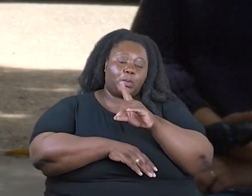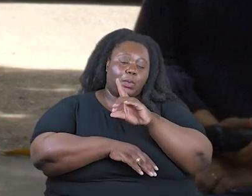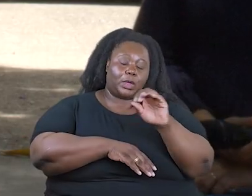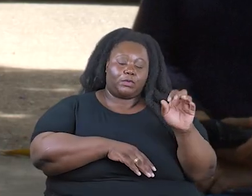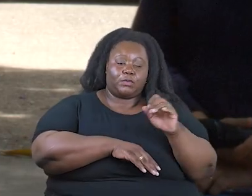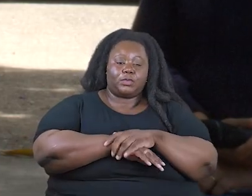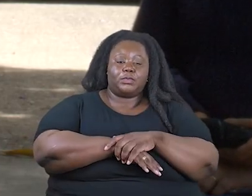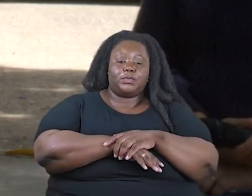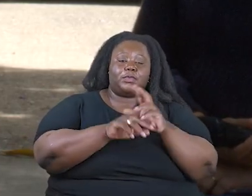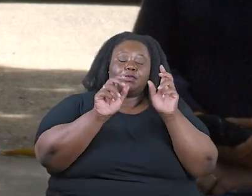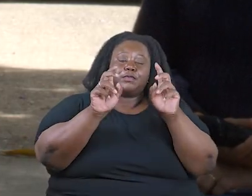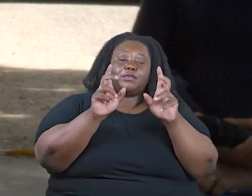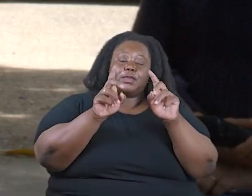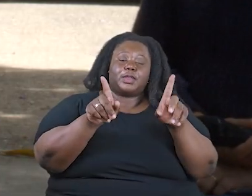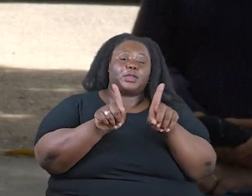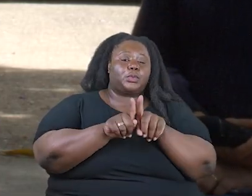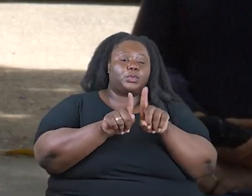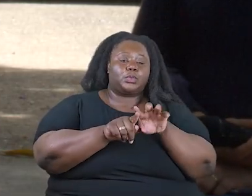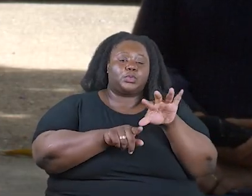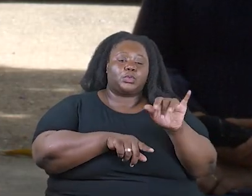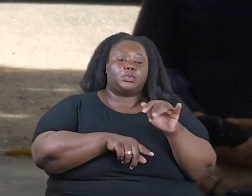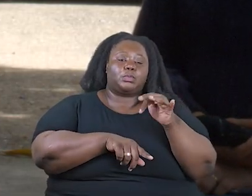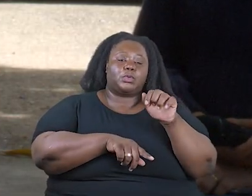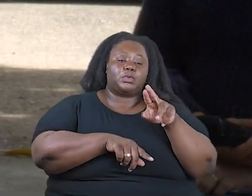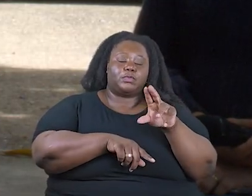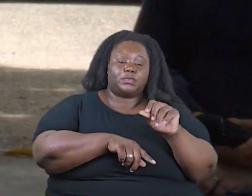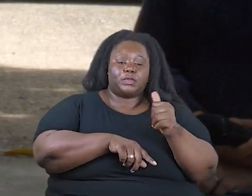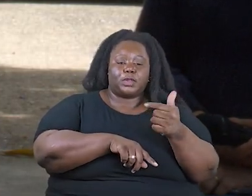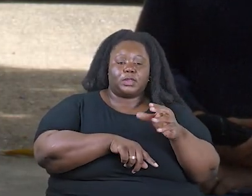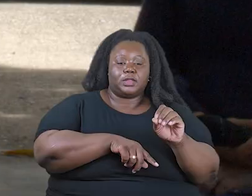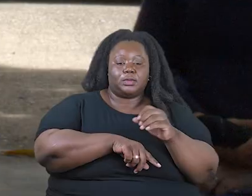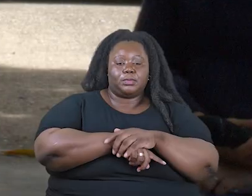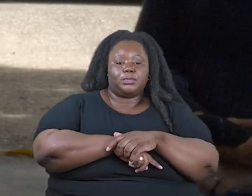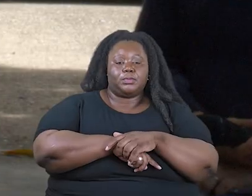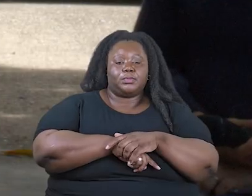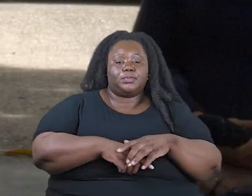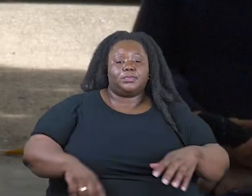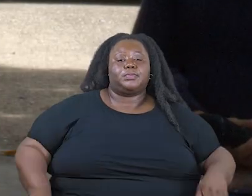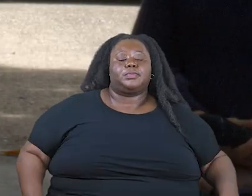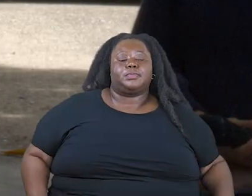livros. Aí vendeu tudo para a Fundação Gulbenkian.